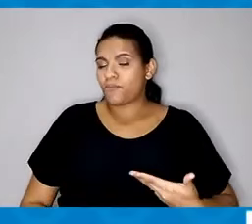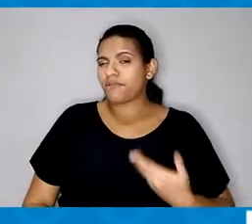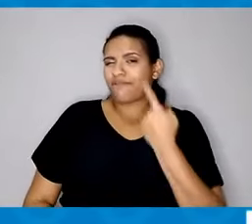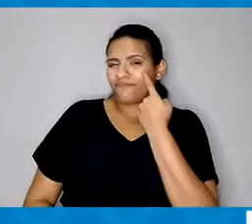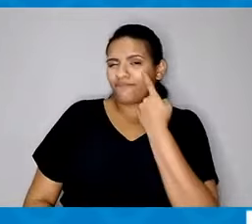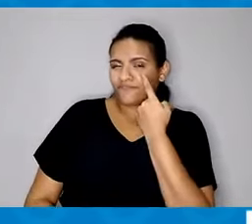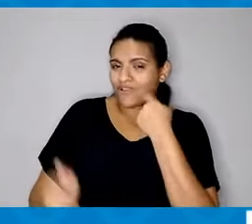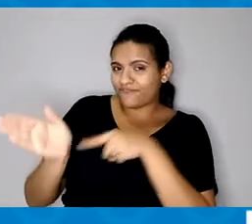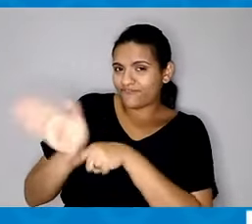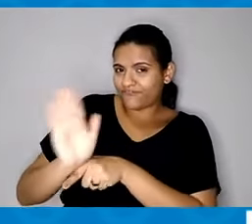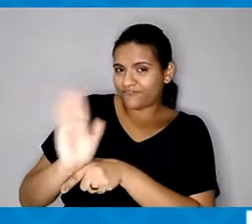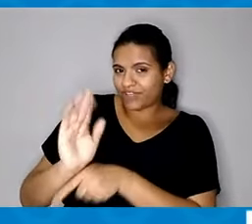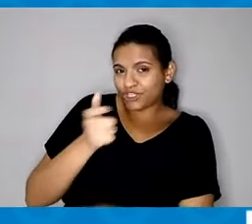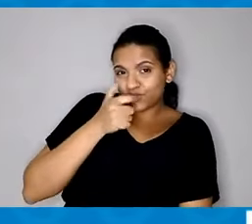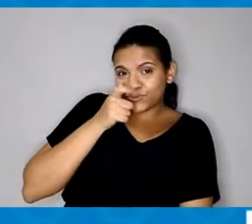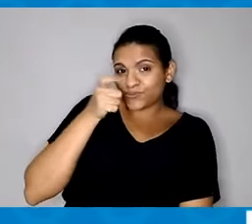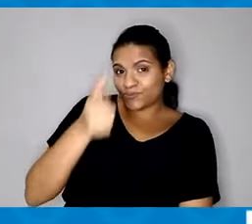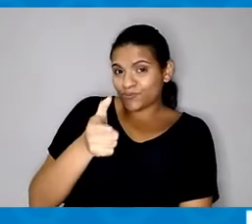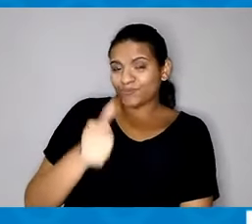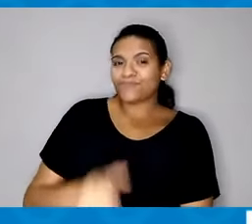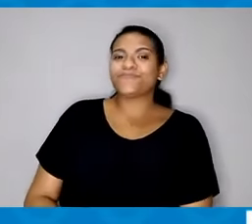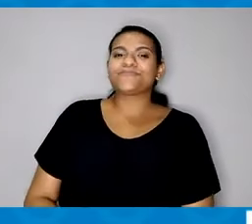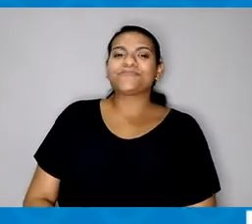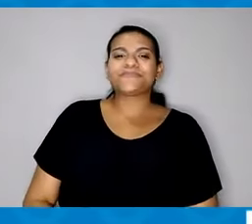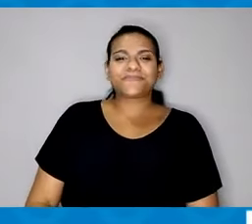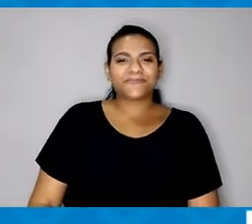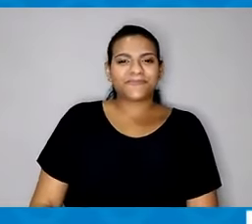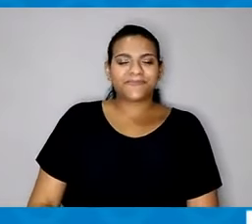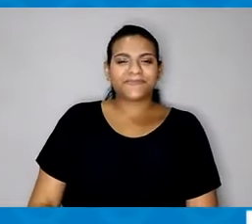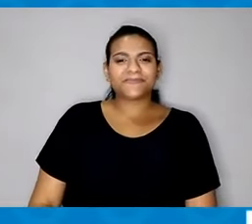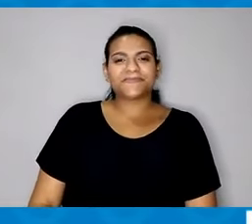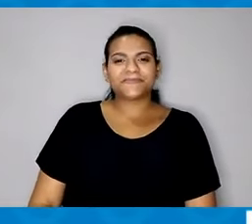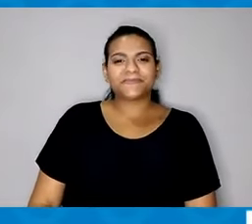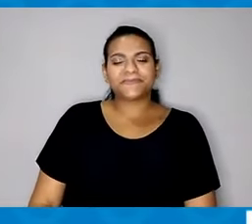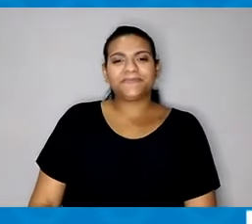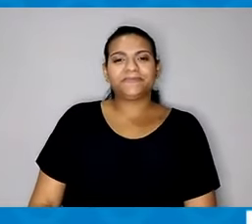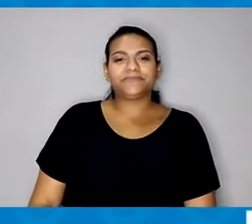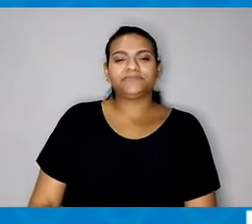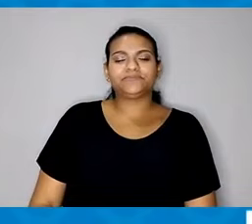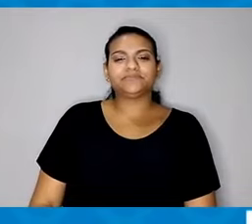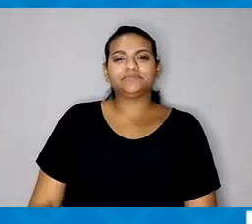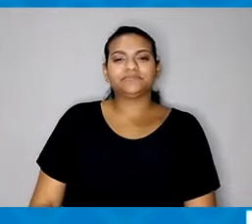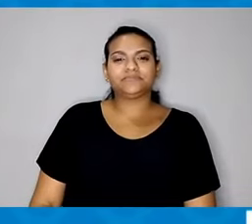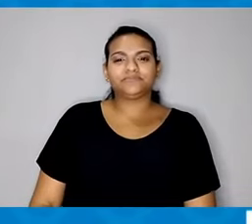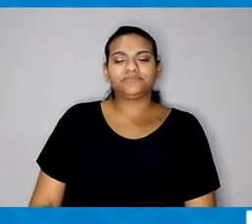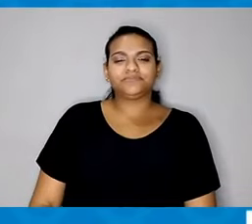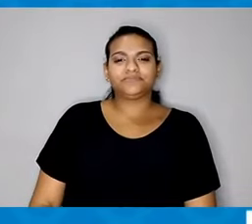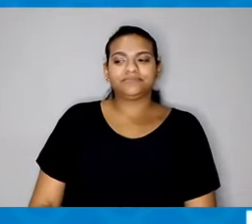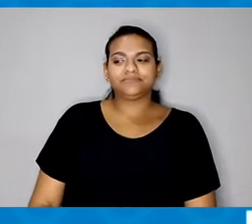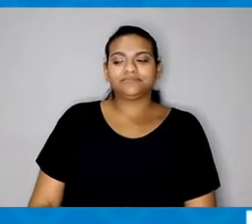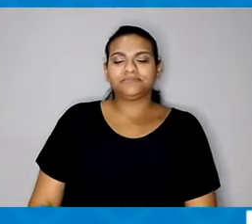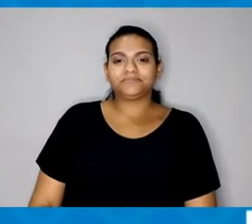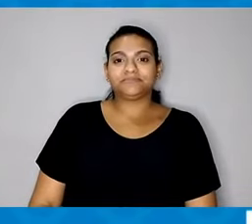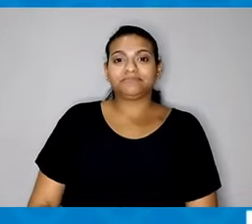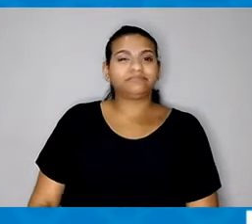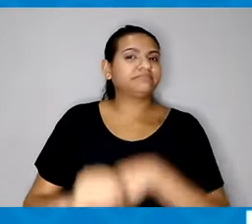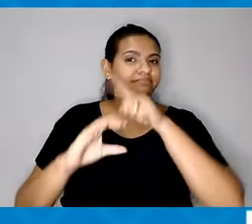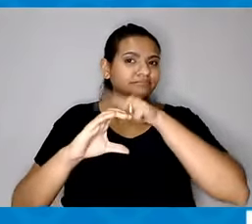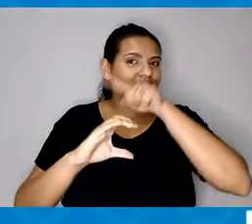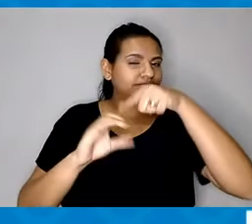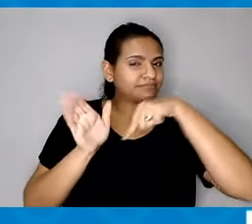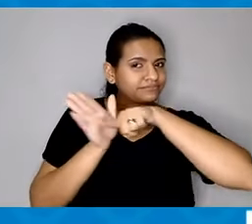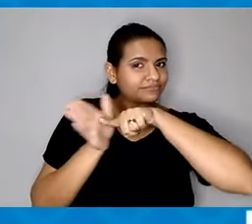nesse vídeo. Vamos lá? Será que é possível desenvolver projetos de investigação científica e tecnológica com